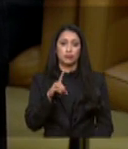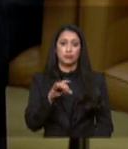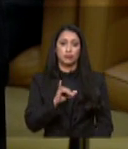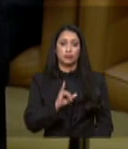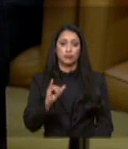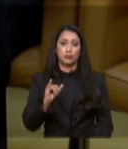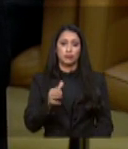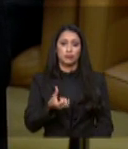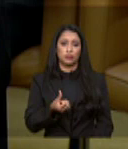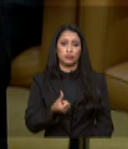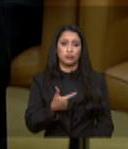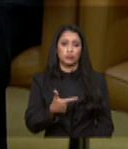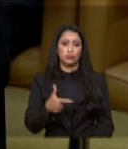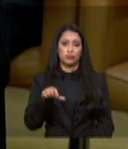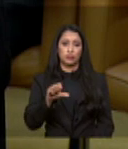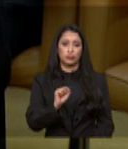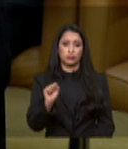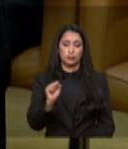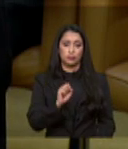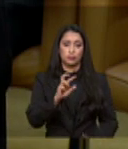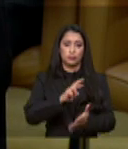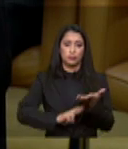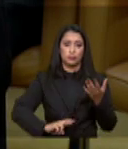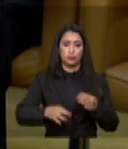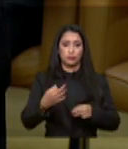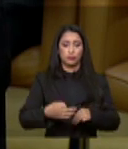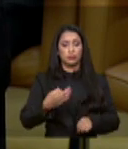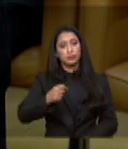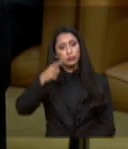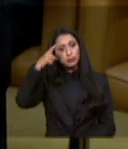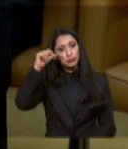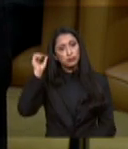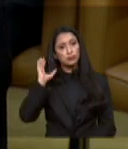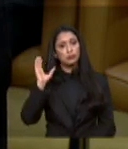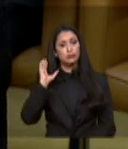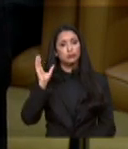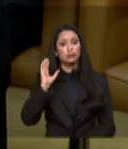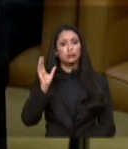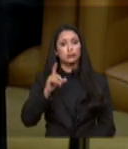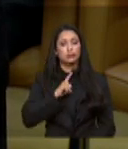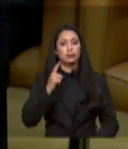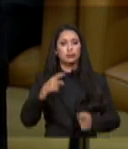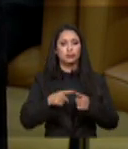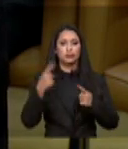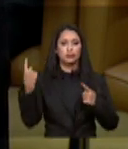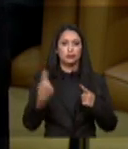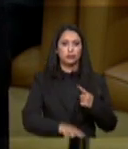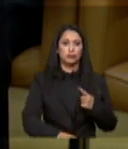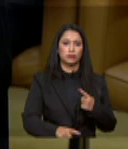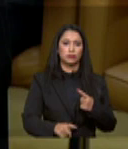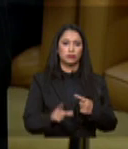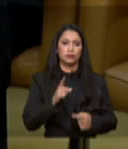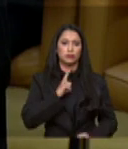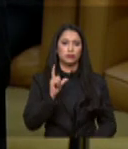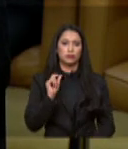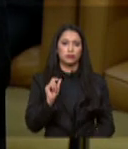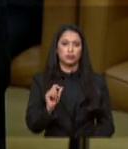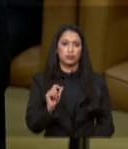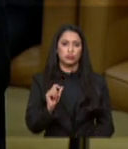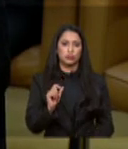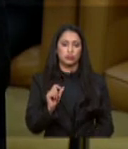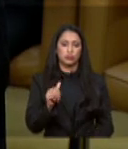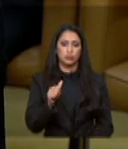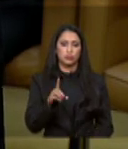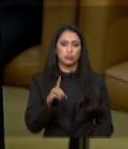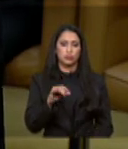a DIN 6288, da relatora ministra Rosa Weber, e da proibição de proteção insuficiente, a